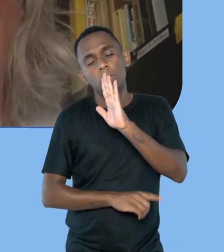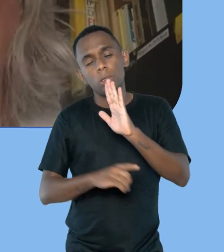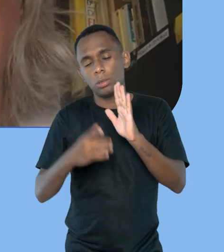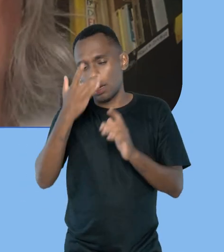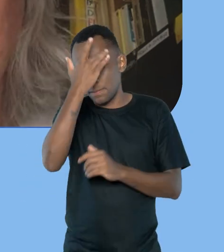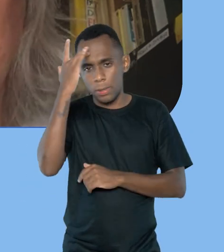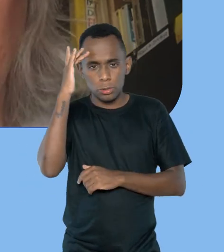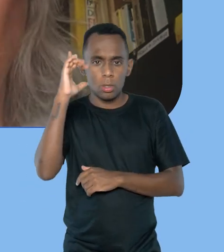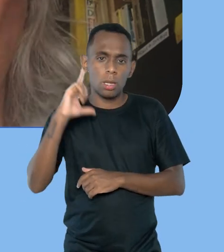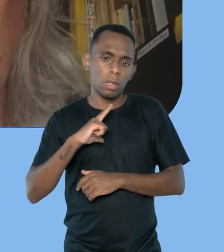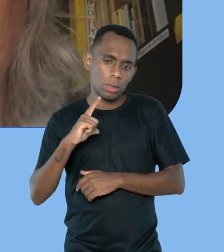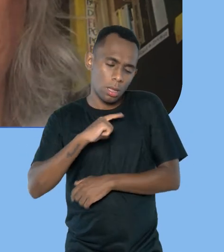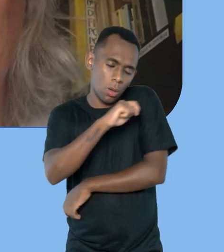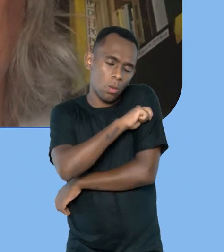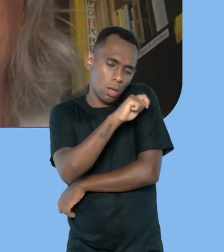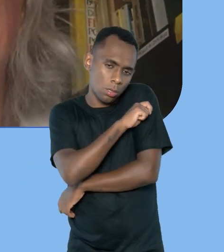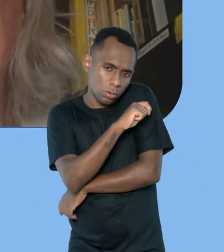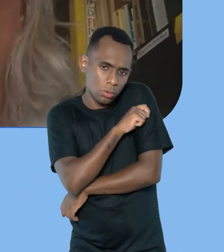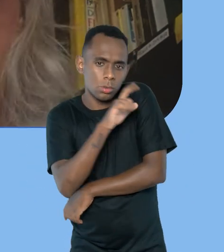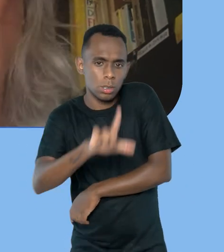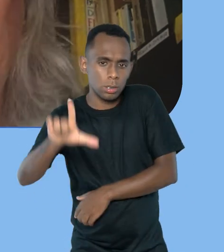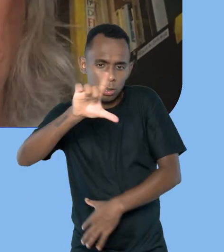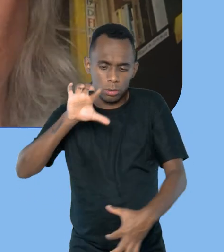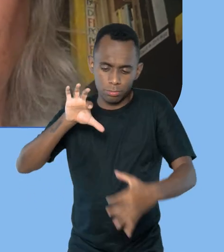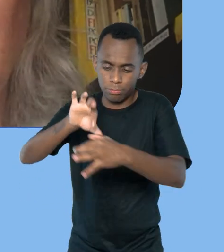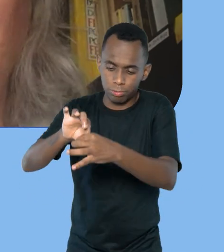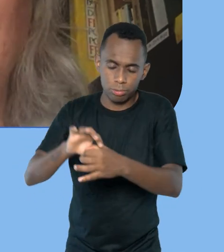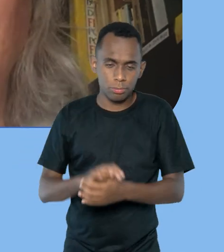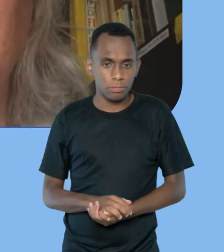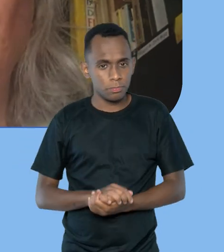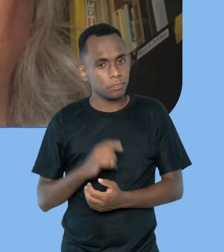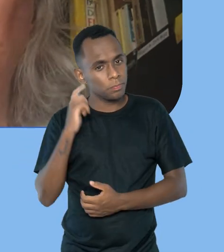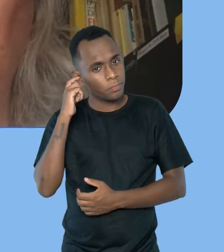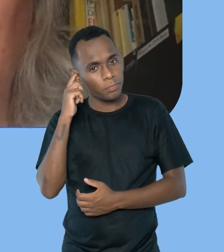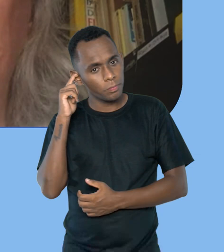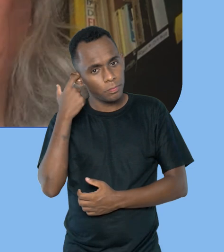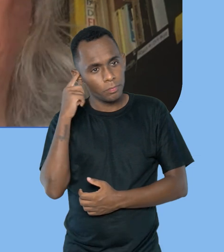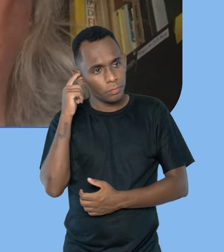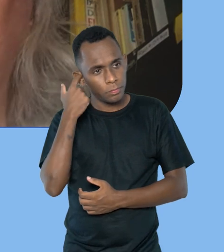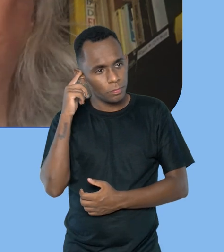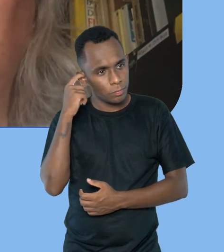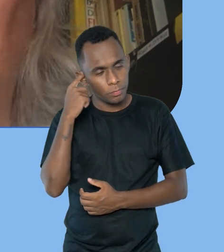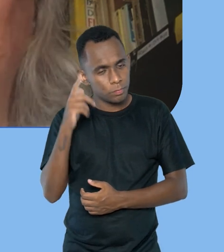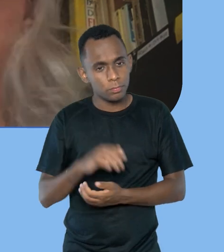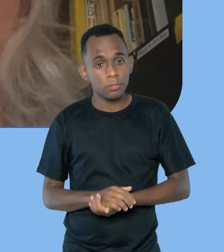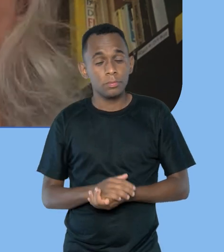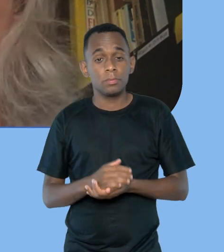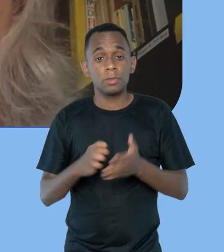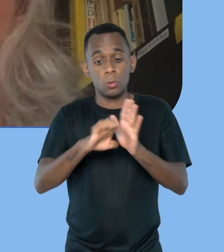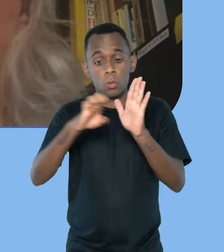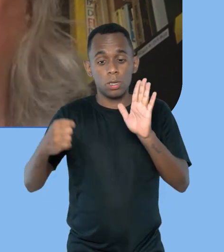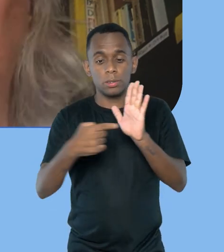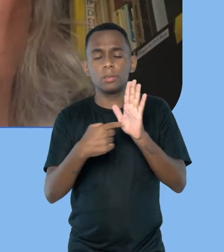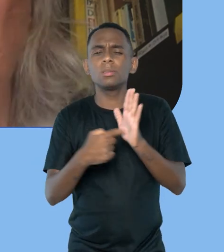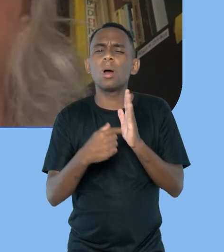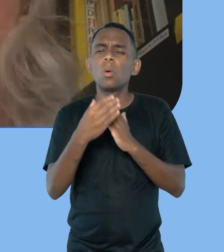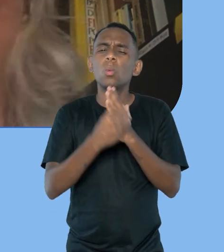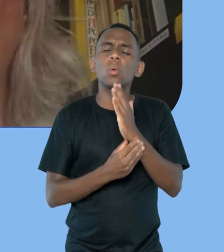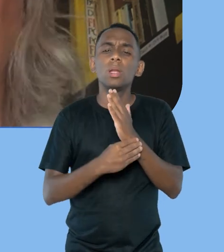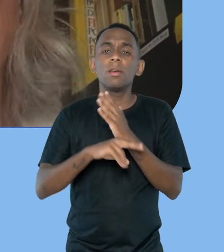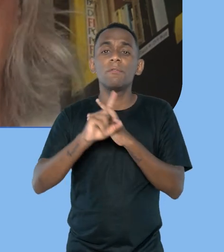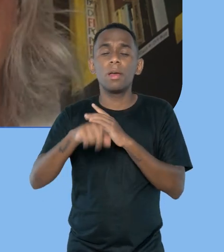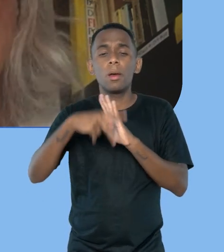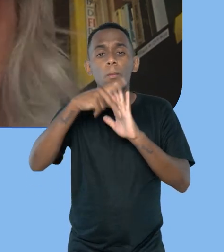acesso à literatura. Atualmente tem um edital para